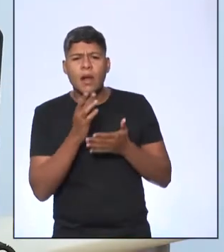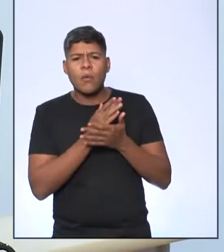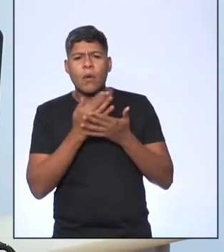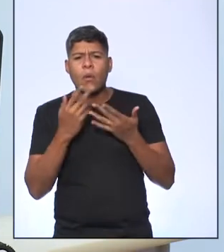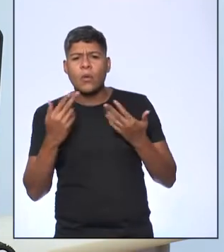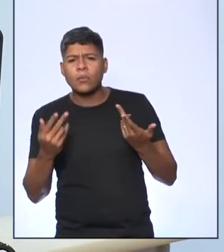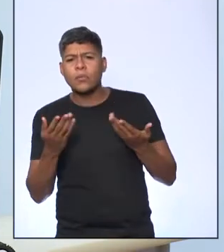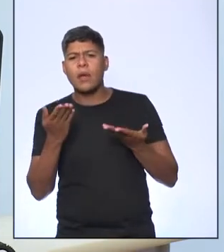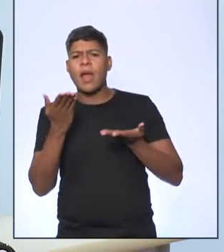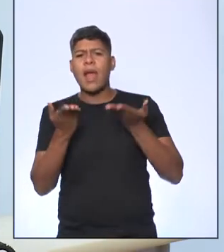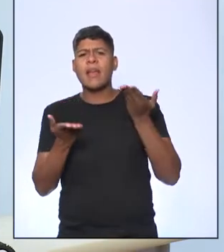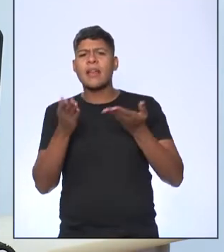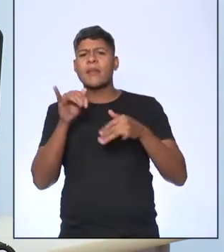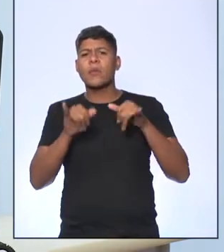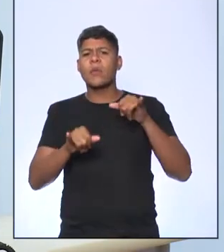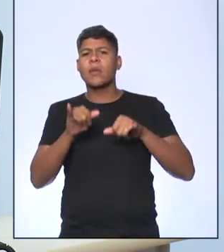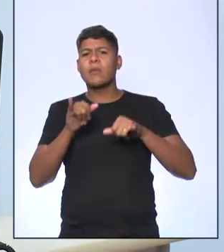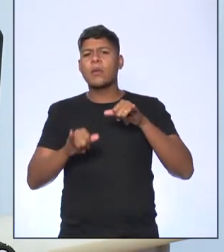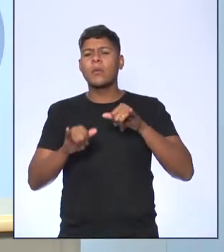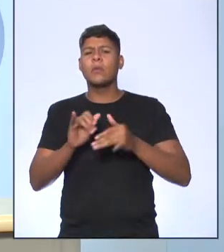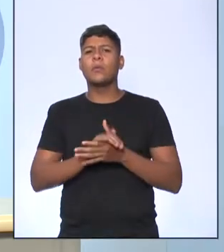coisa aí sobre o equilíbrio químico?